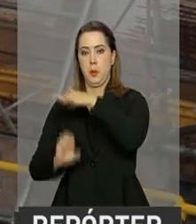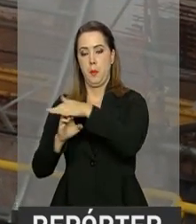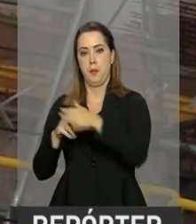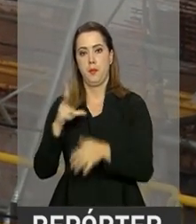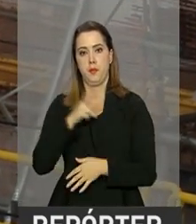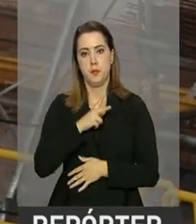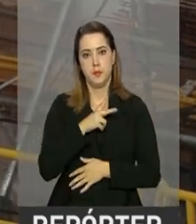privada